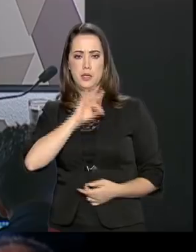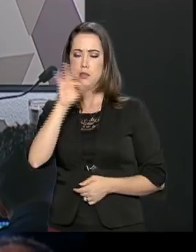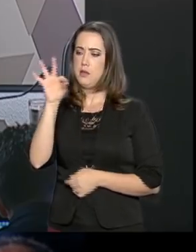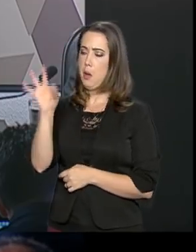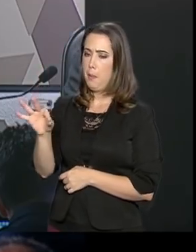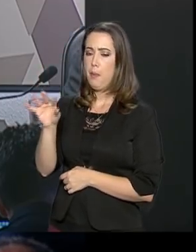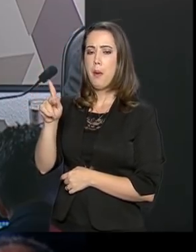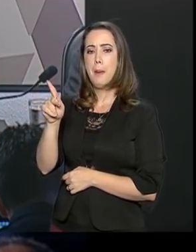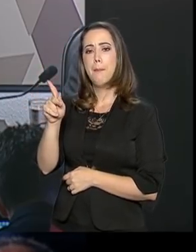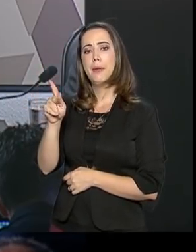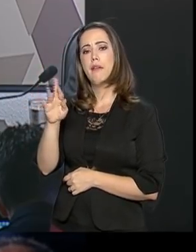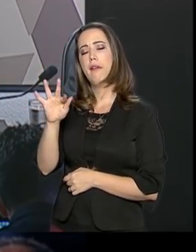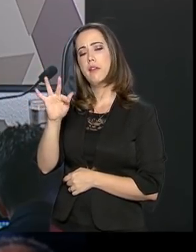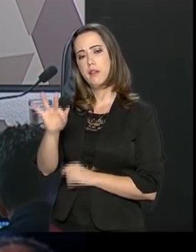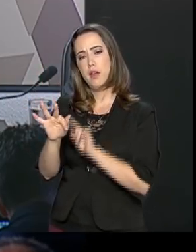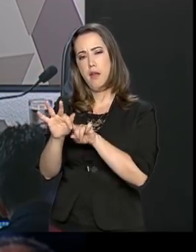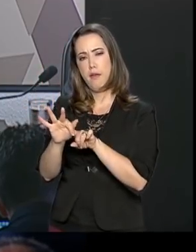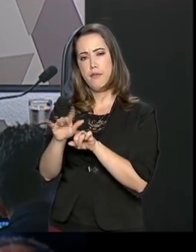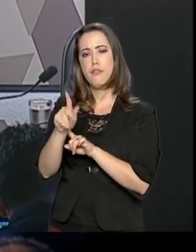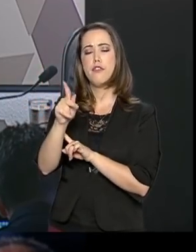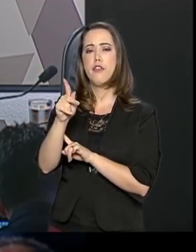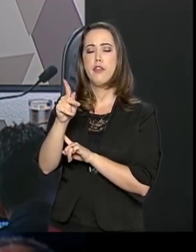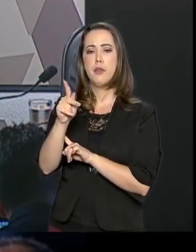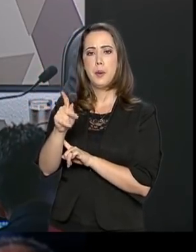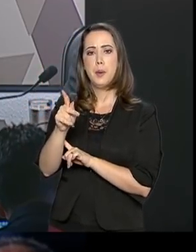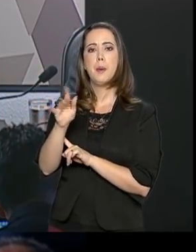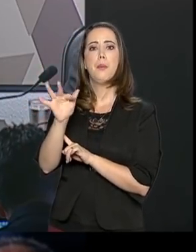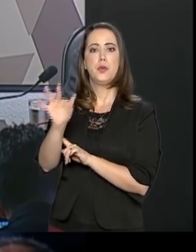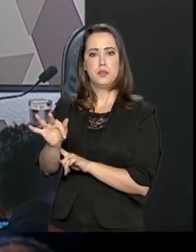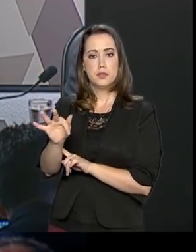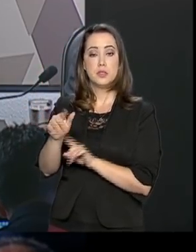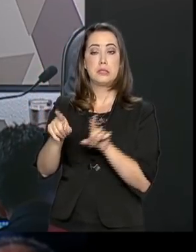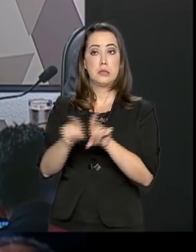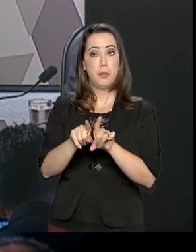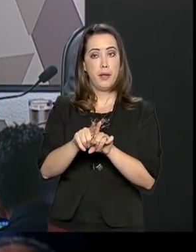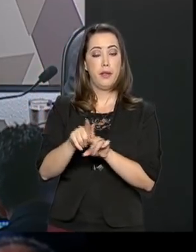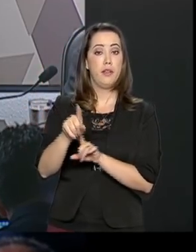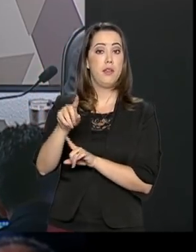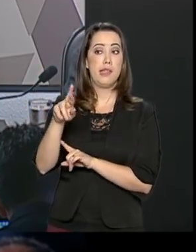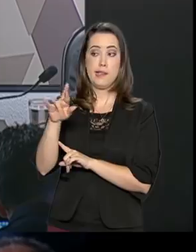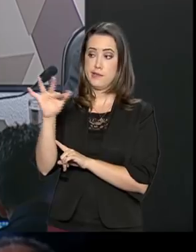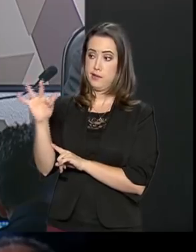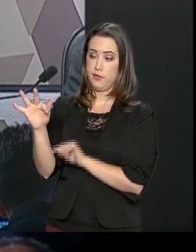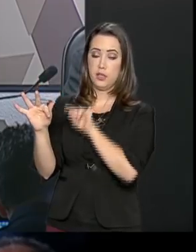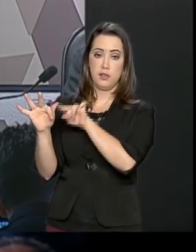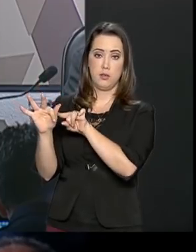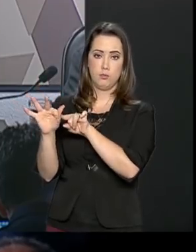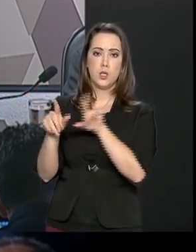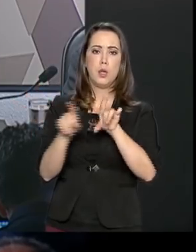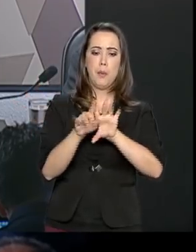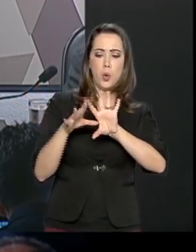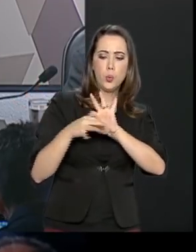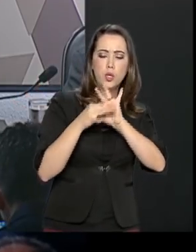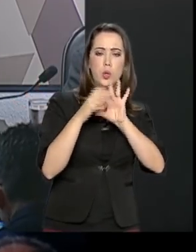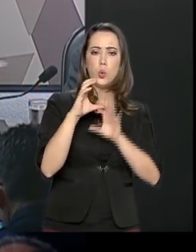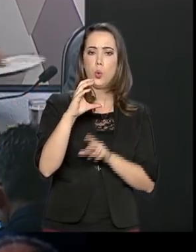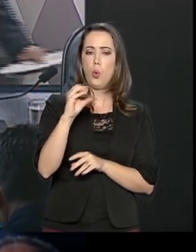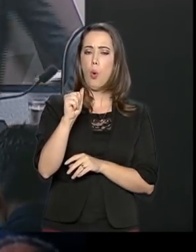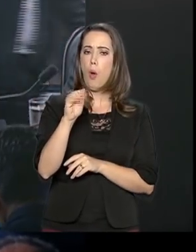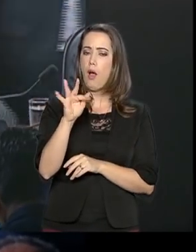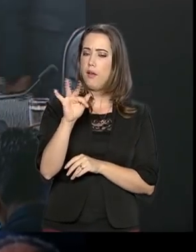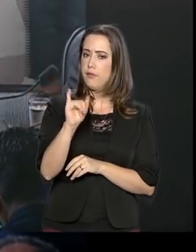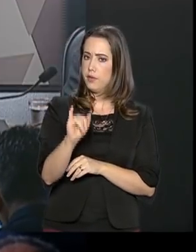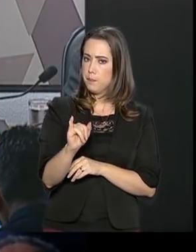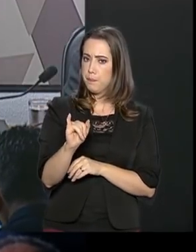agentes da Polícia Rodoviária Federal, agentes da Receita Federal. Vamos ter um elemento de ligação com o COAF. Nós vamos ter ali